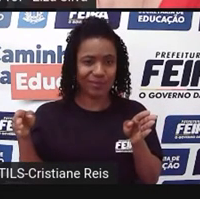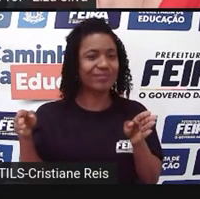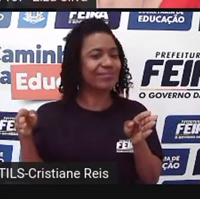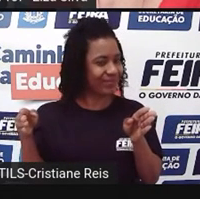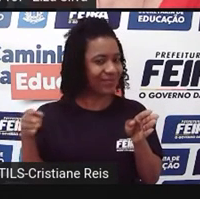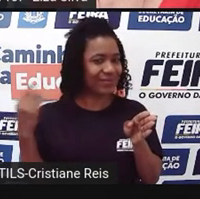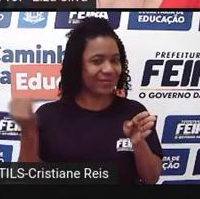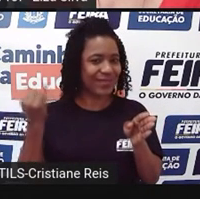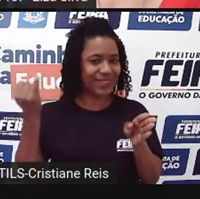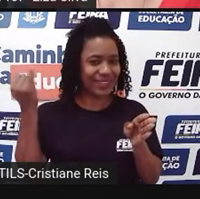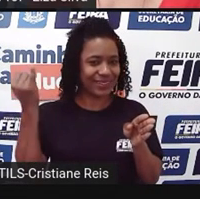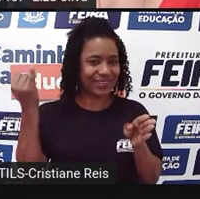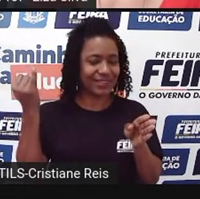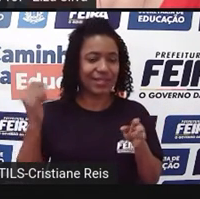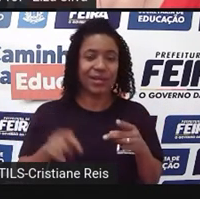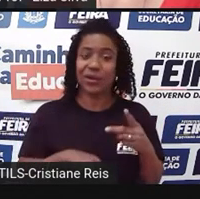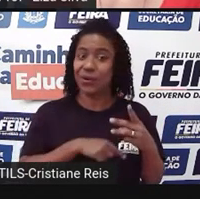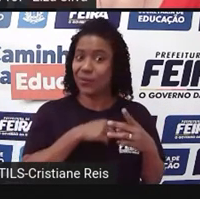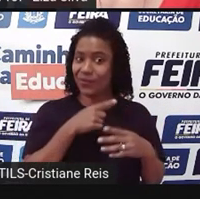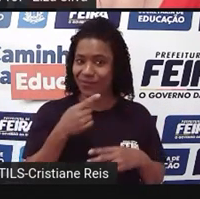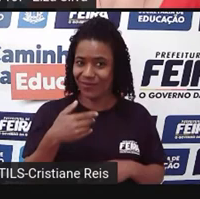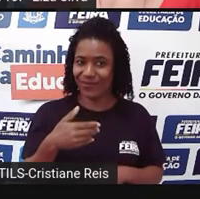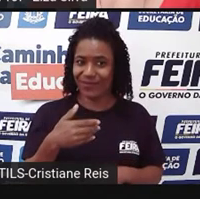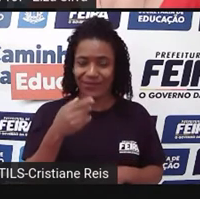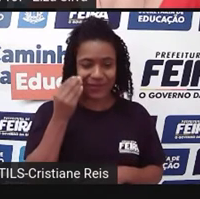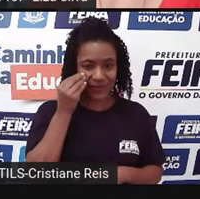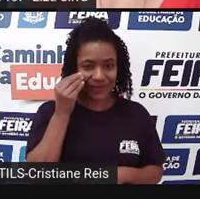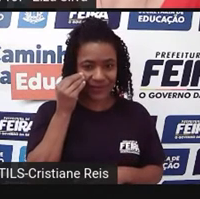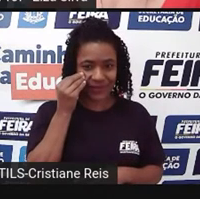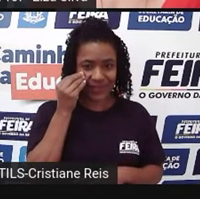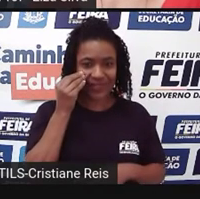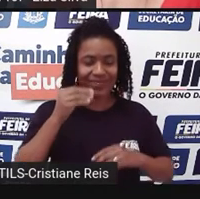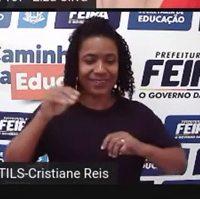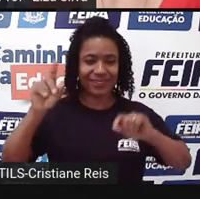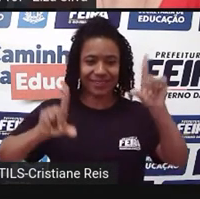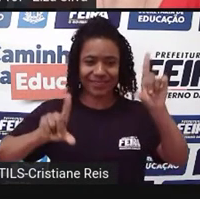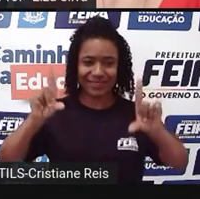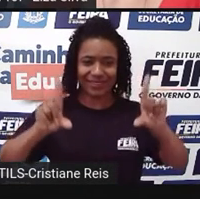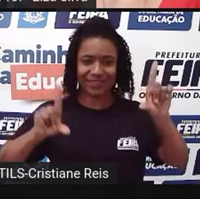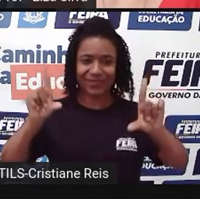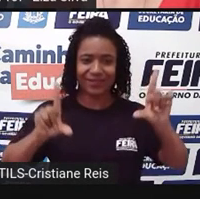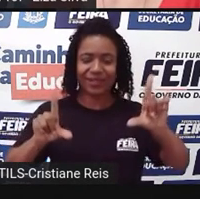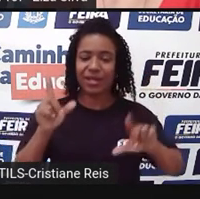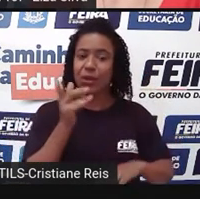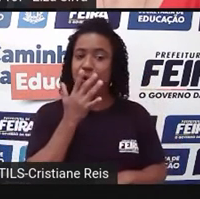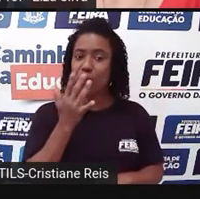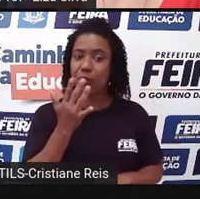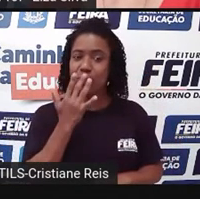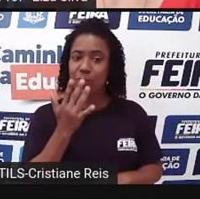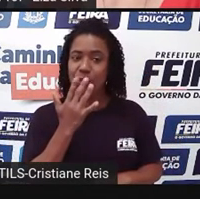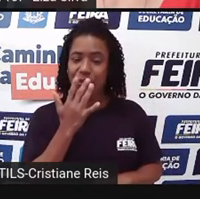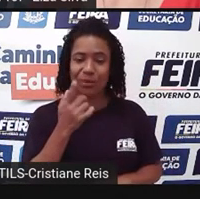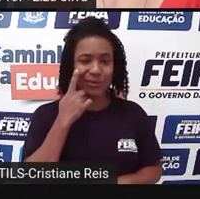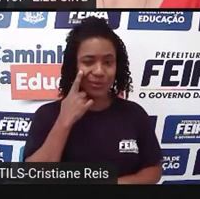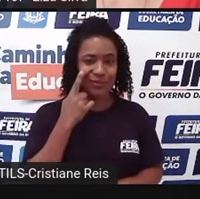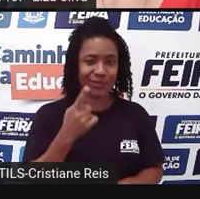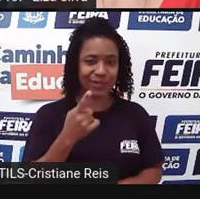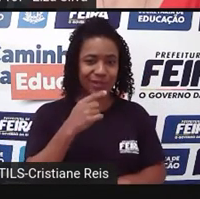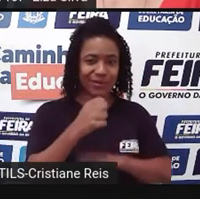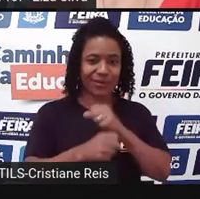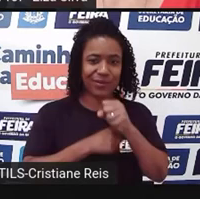evento é a televisão colorida na ele tinha a série